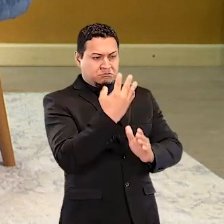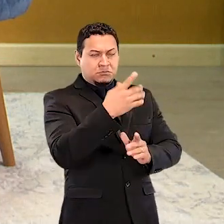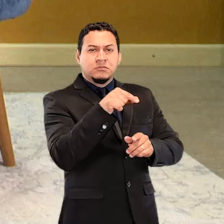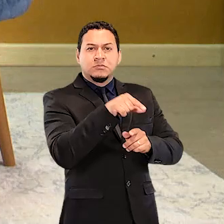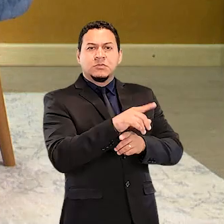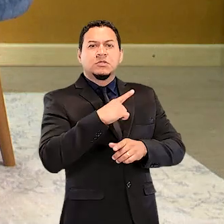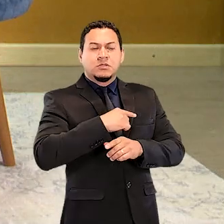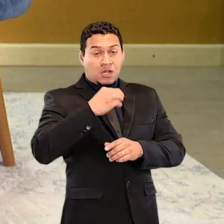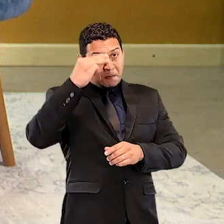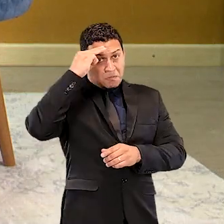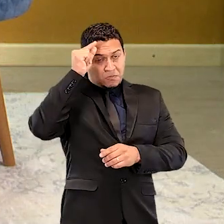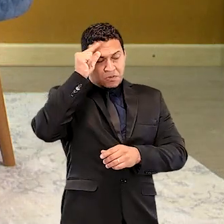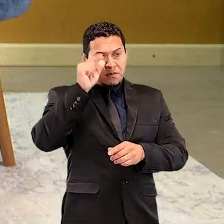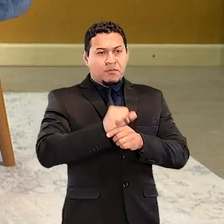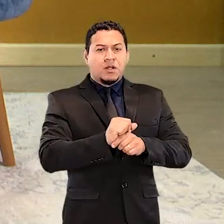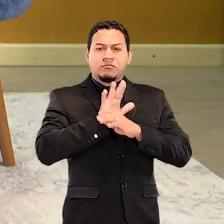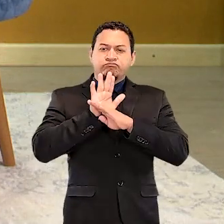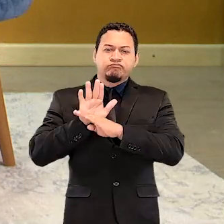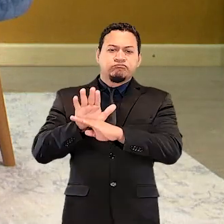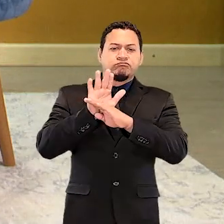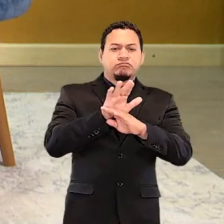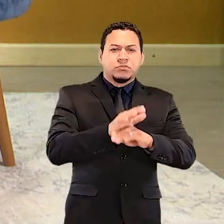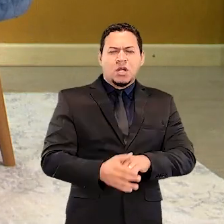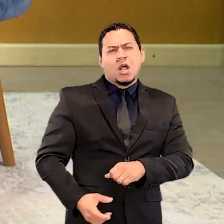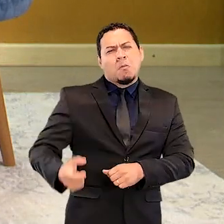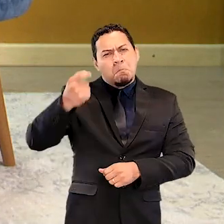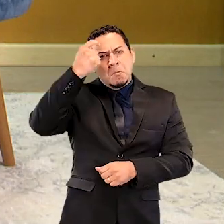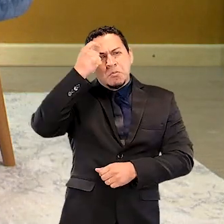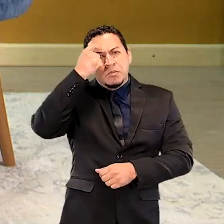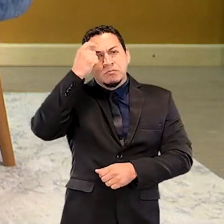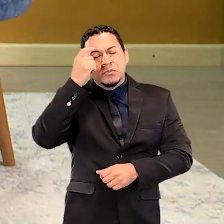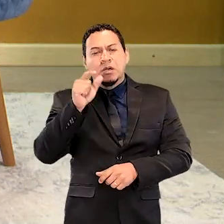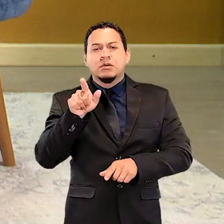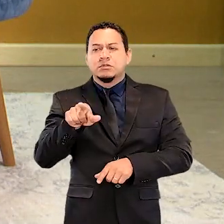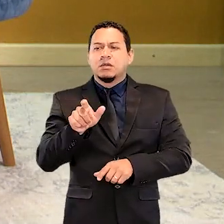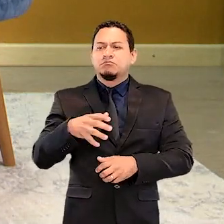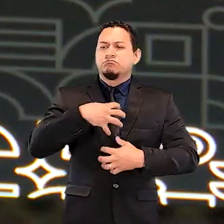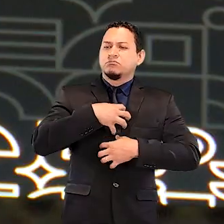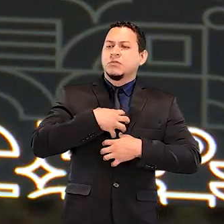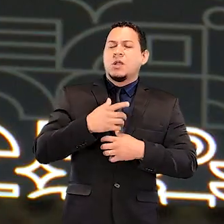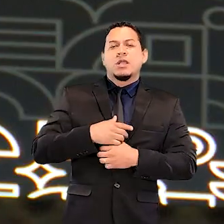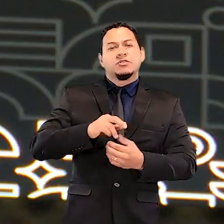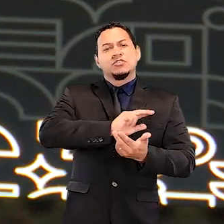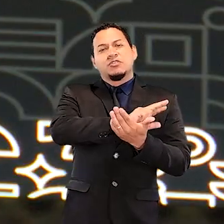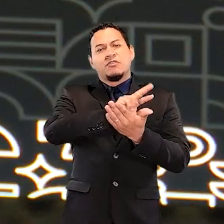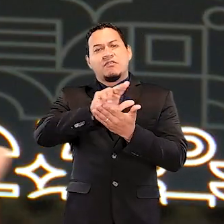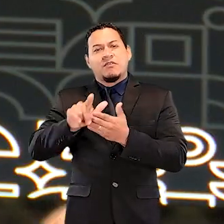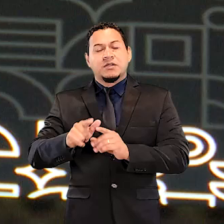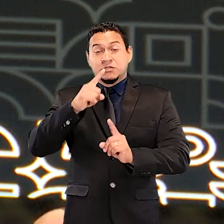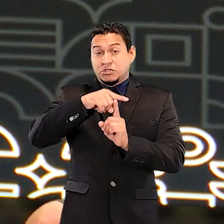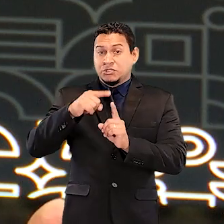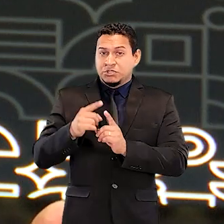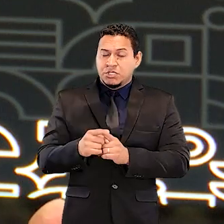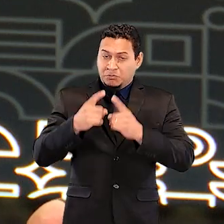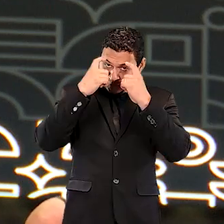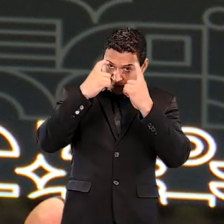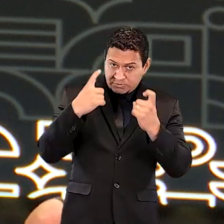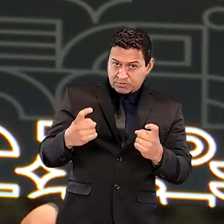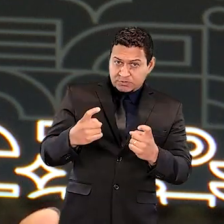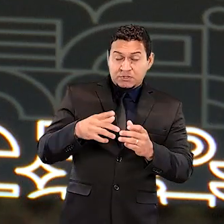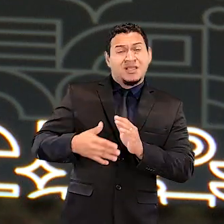tem contribuído para a conscientização das mulheres sobre diversas formas de violência que antes